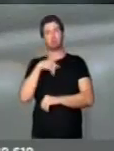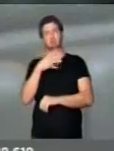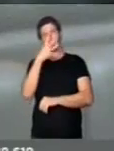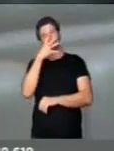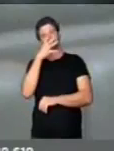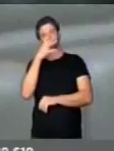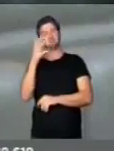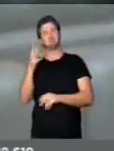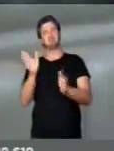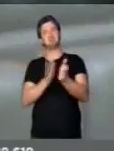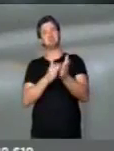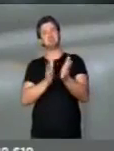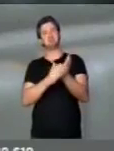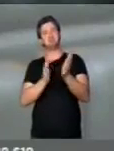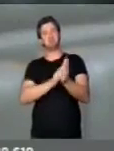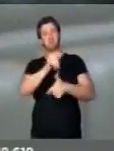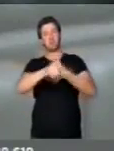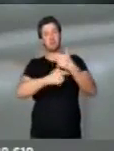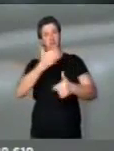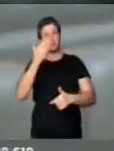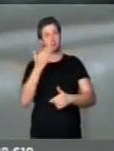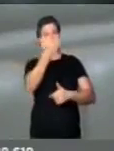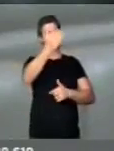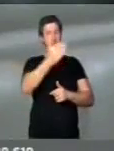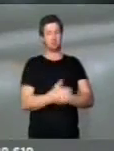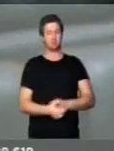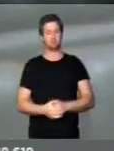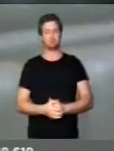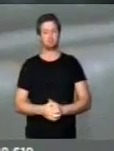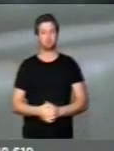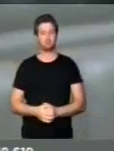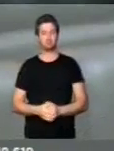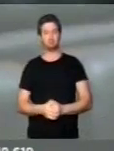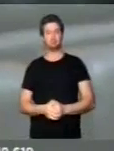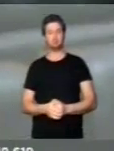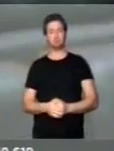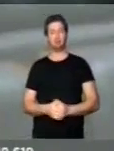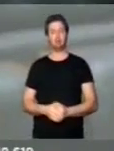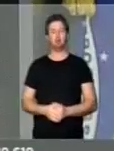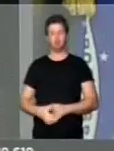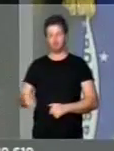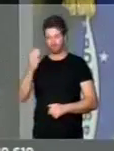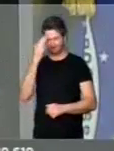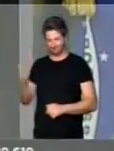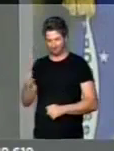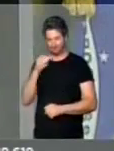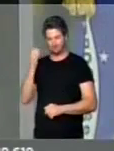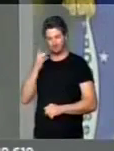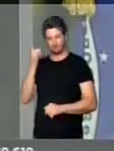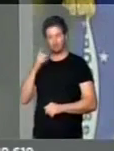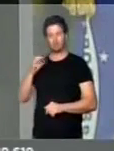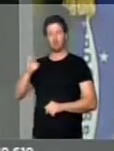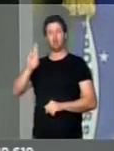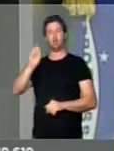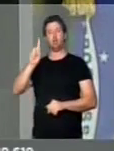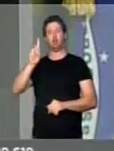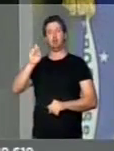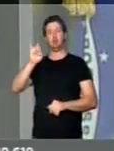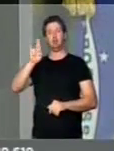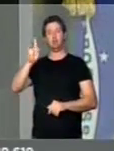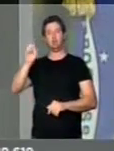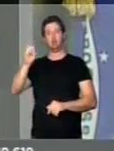está lá aplaudindo o seu trabalho e as suas bandeiras. Parabéns. Muito obrigado, deputado Rodrigo Martins,